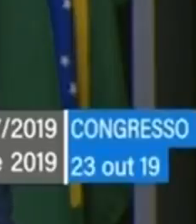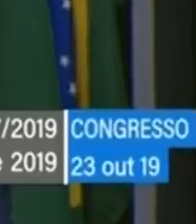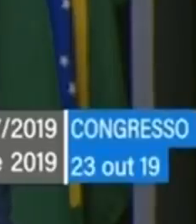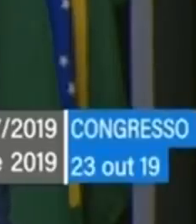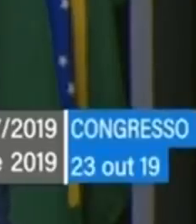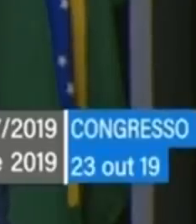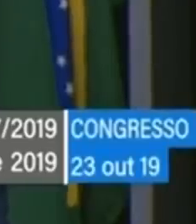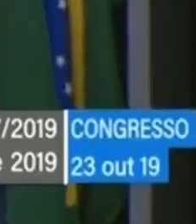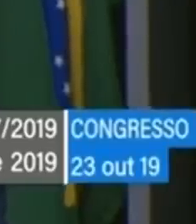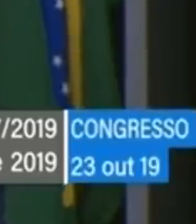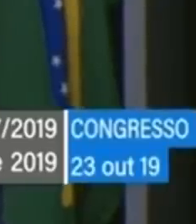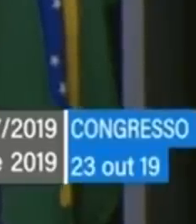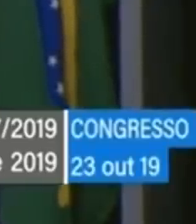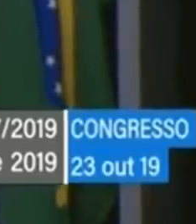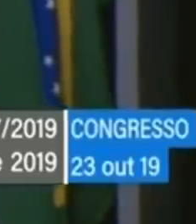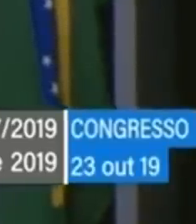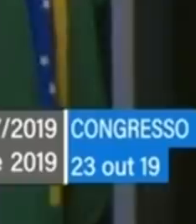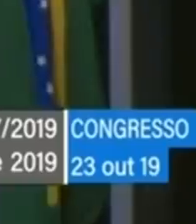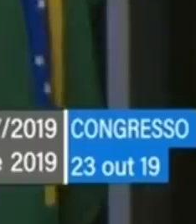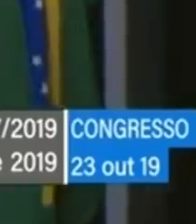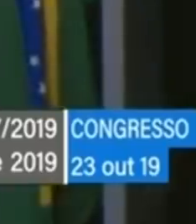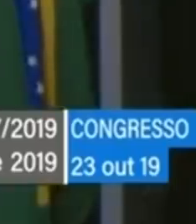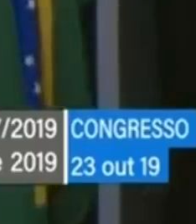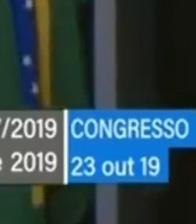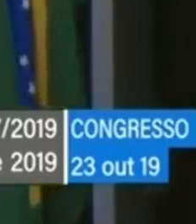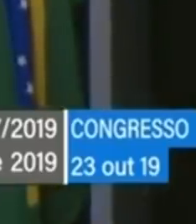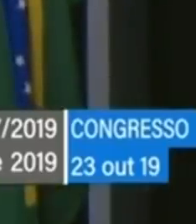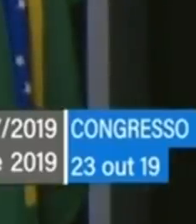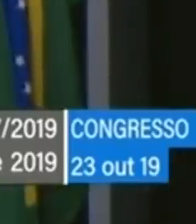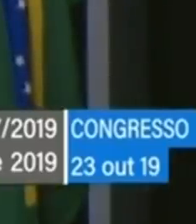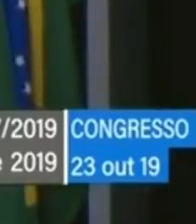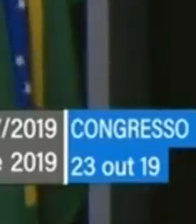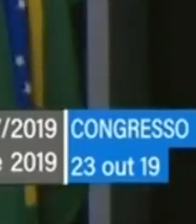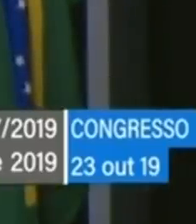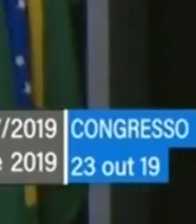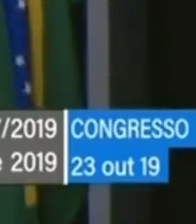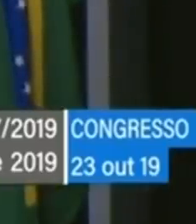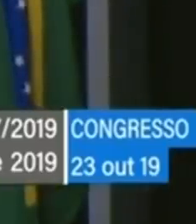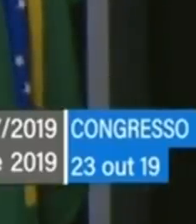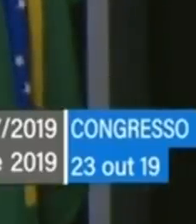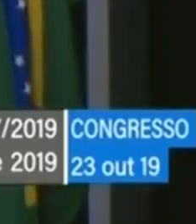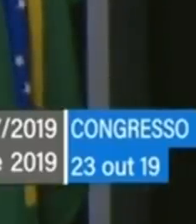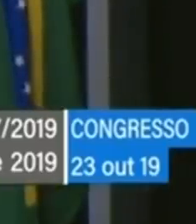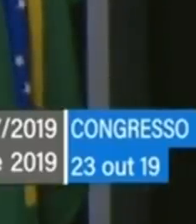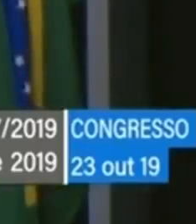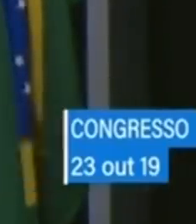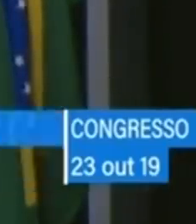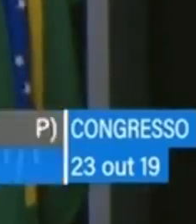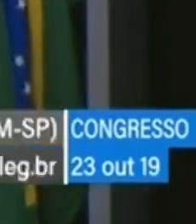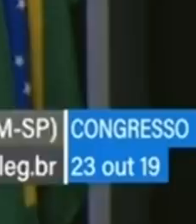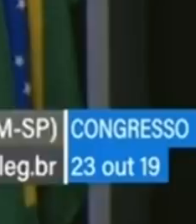praticamente todos os PLNs para falar sobre quatro deles especificamente, que tratam